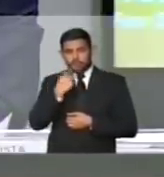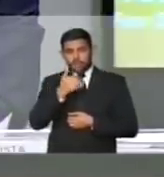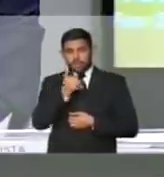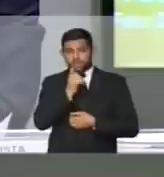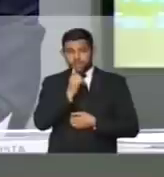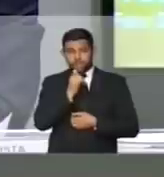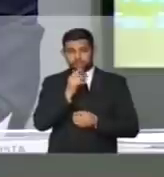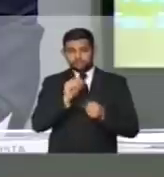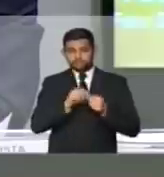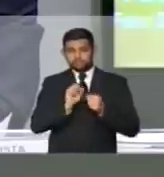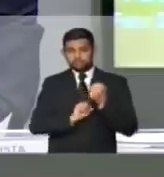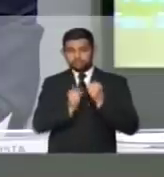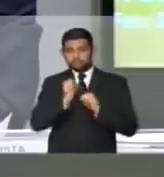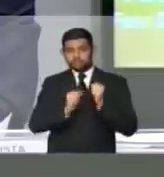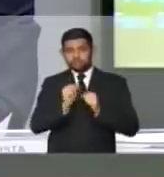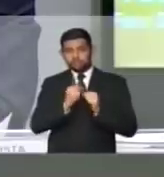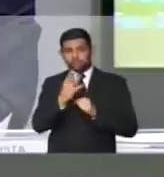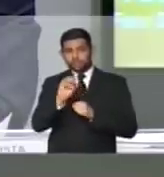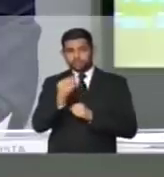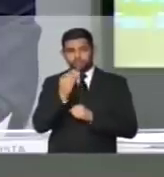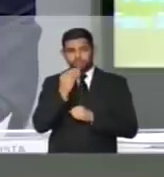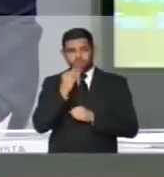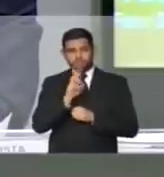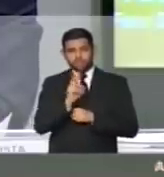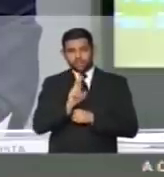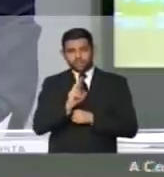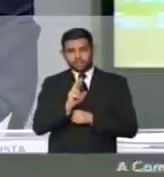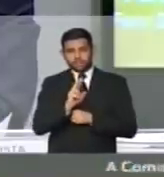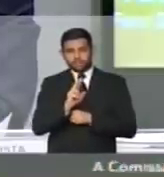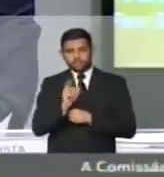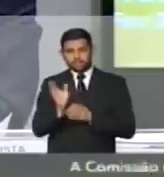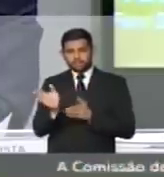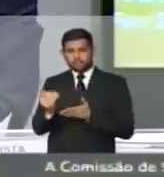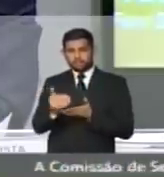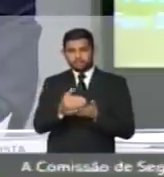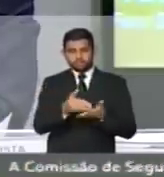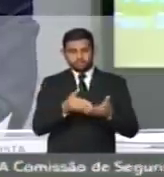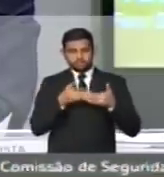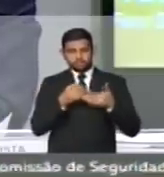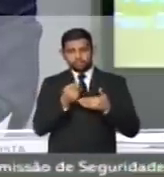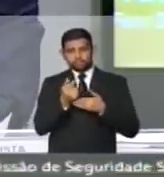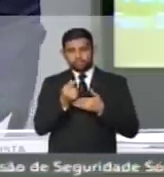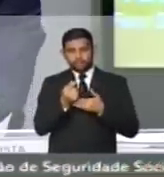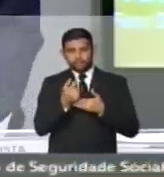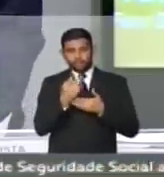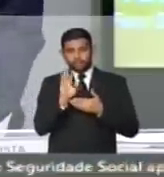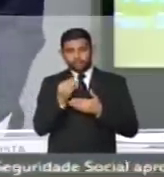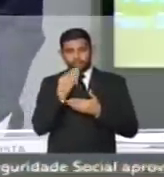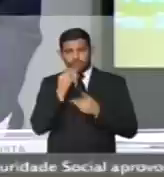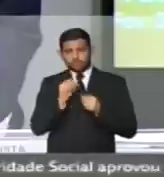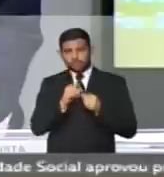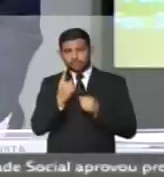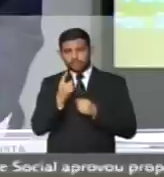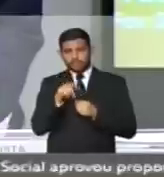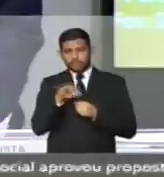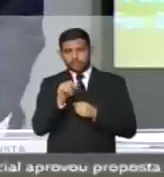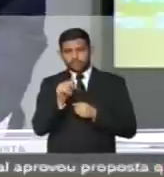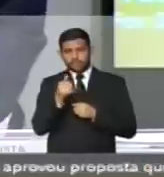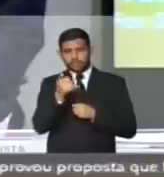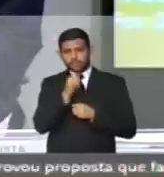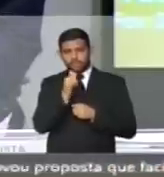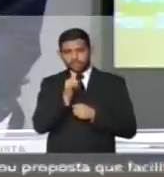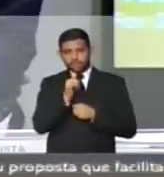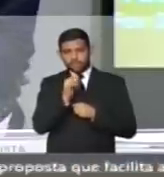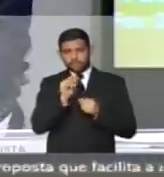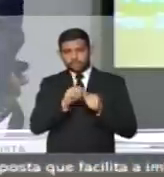Eneva, isso são quase 2 bilhões de reais de recebíveis, mas 2 bilhões, quando você gera 1 megawatt de energia,